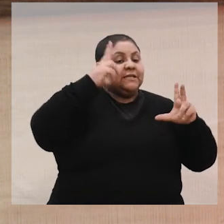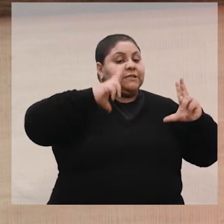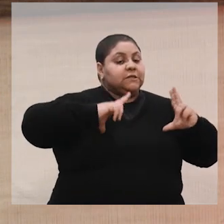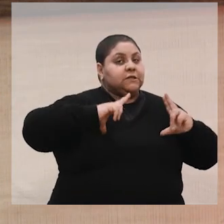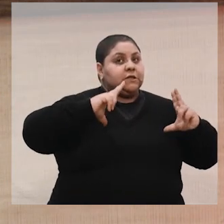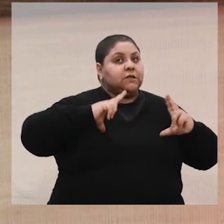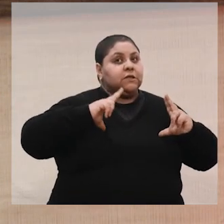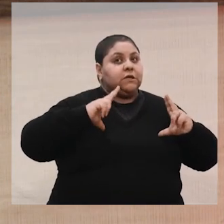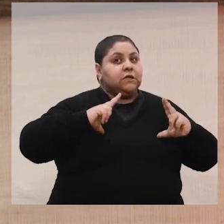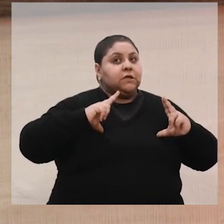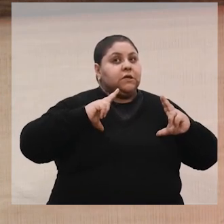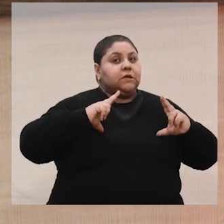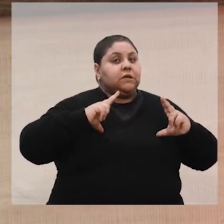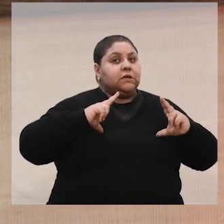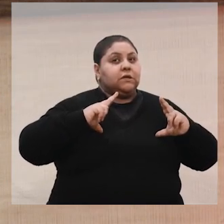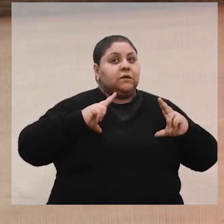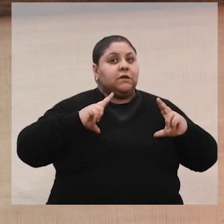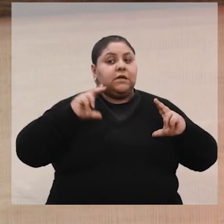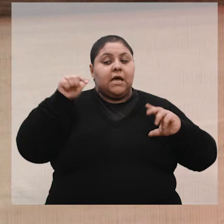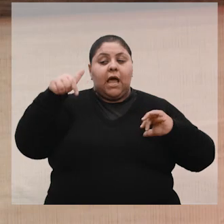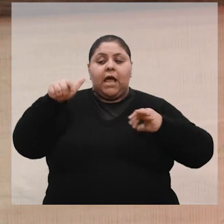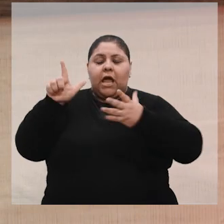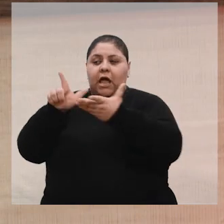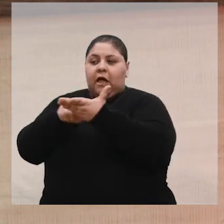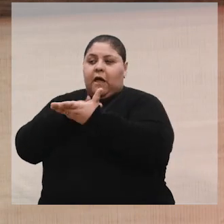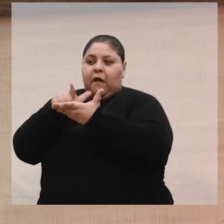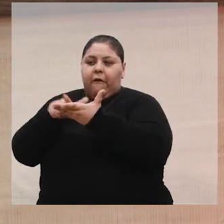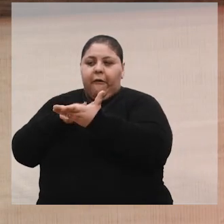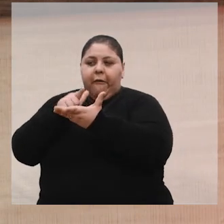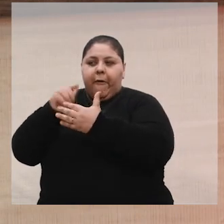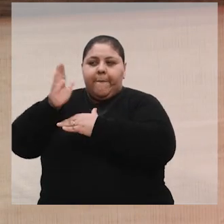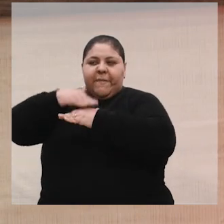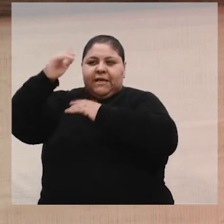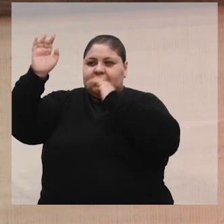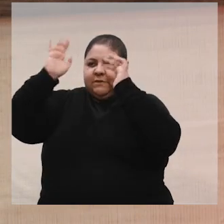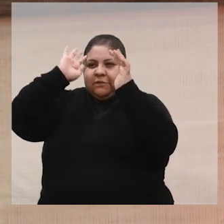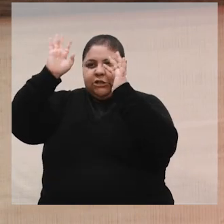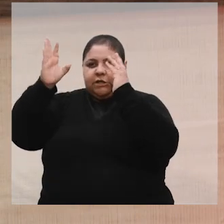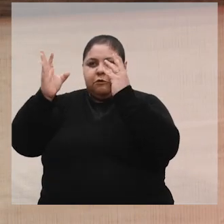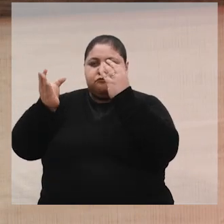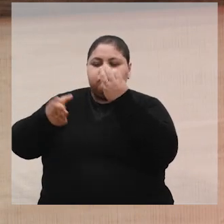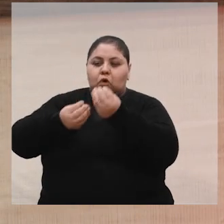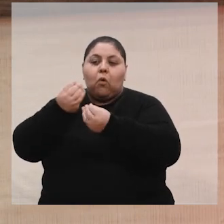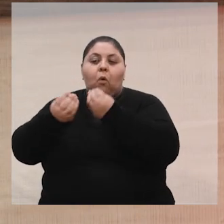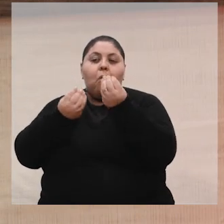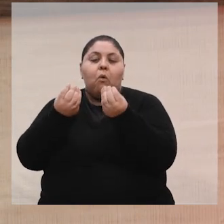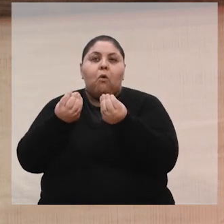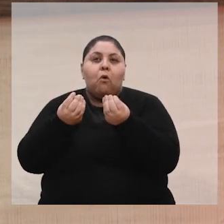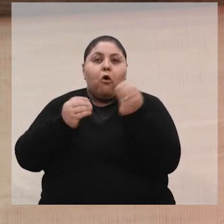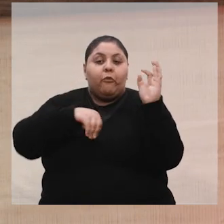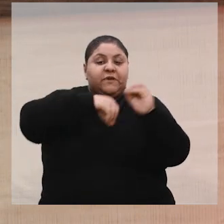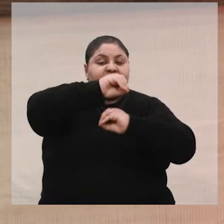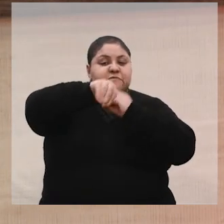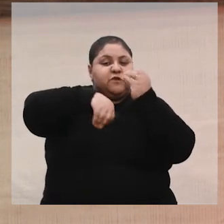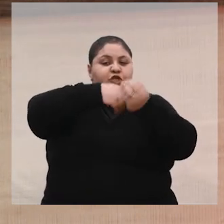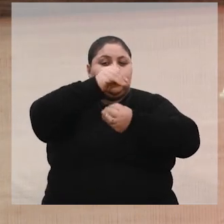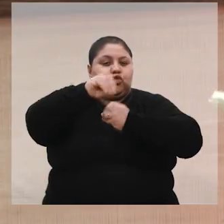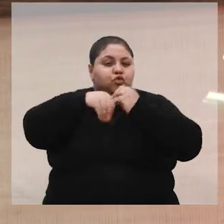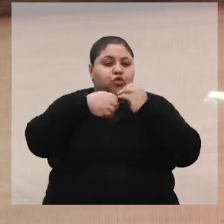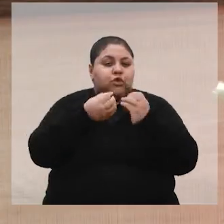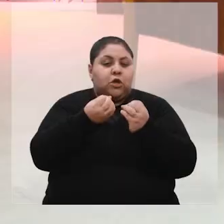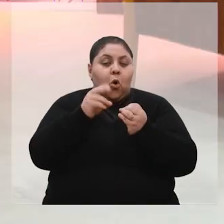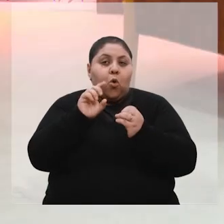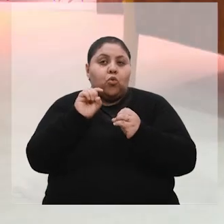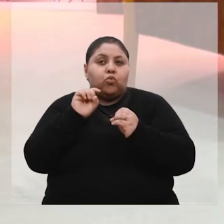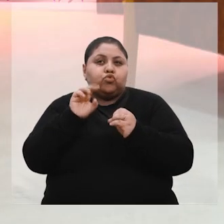e ela entrar aqui num formato mais ficcional, assim, como que foi essa mistura, ou é só uma inspiração